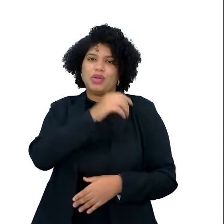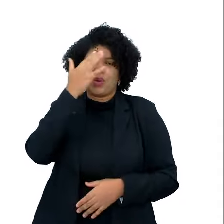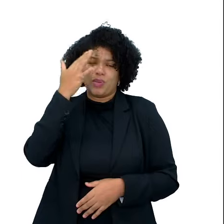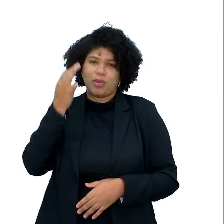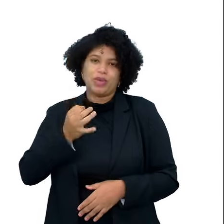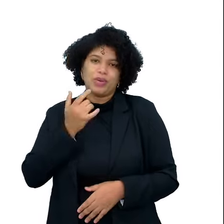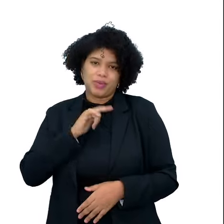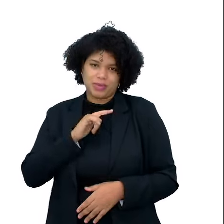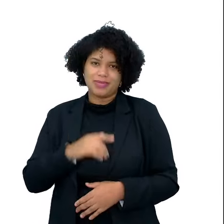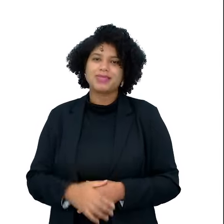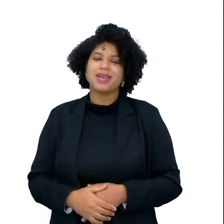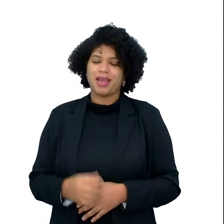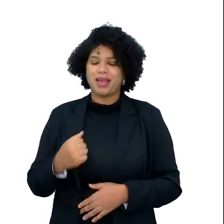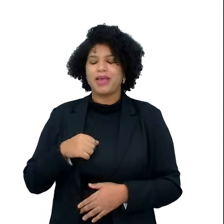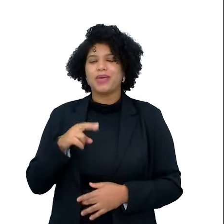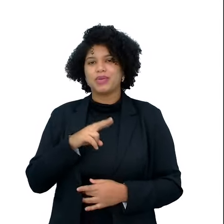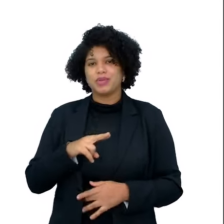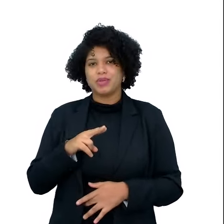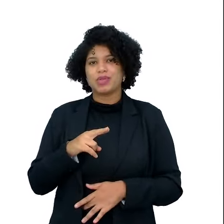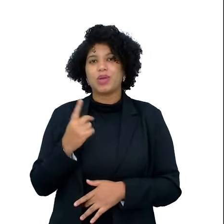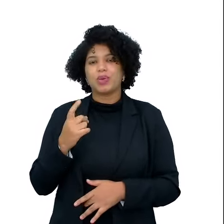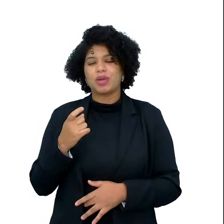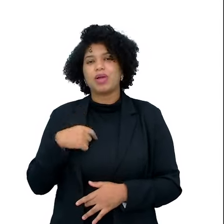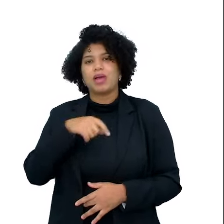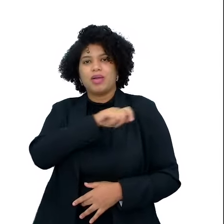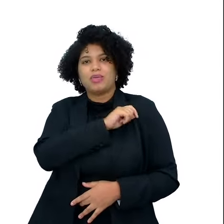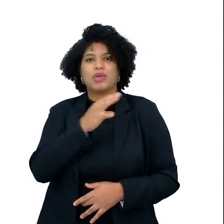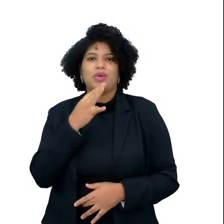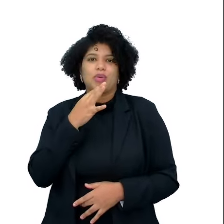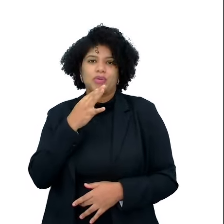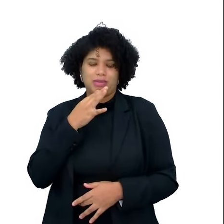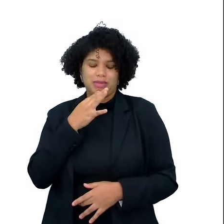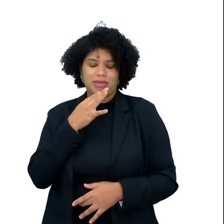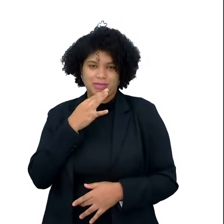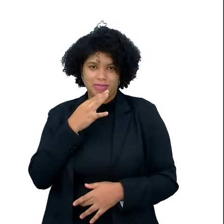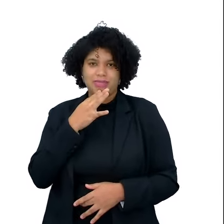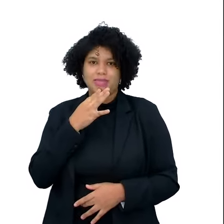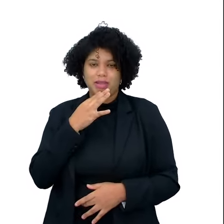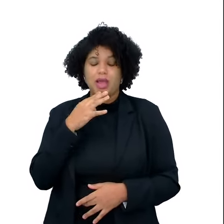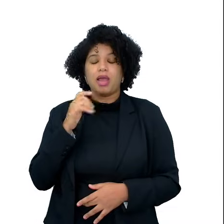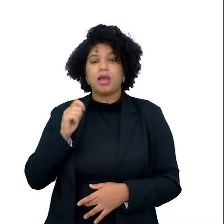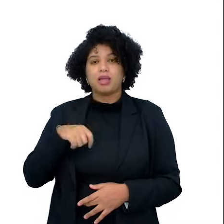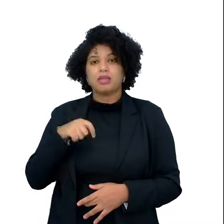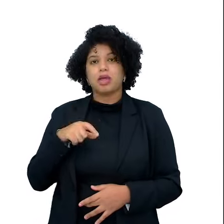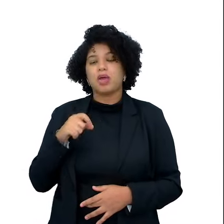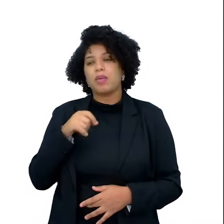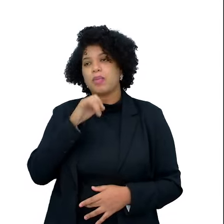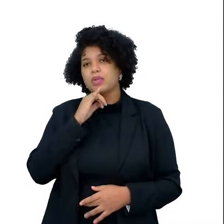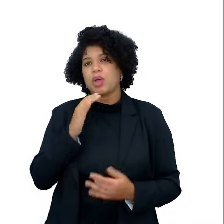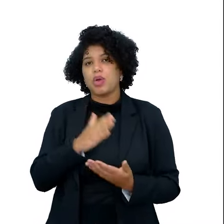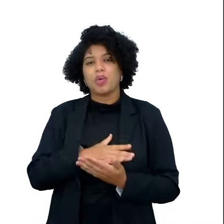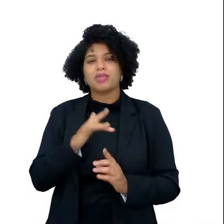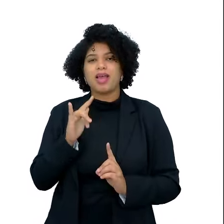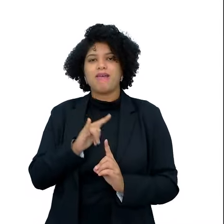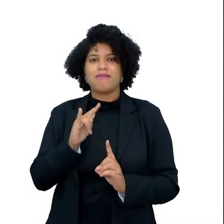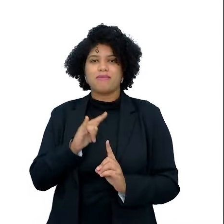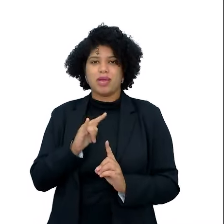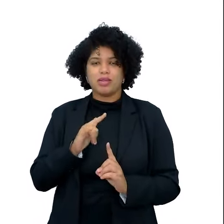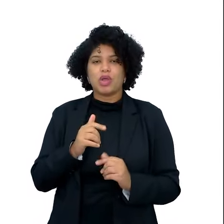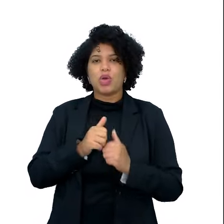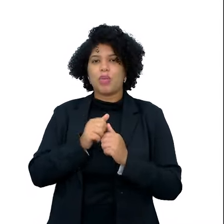Sempre que eu uso uma vez, um aluno não conhece, eu sempre tenho alunos na sala que viram fãs e passam a acompanhar todos